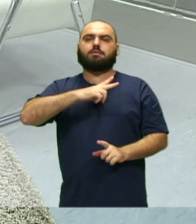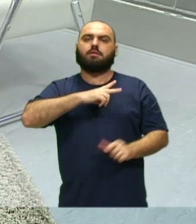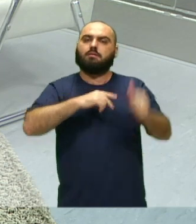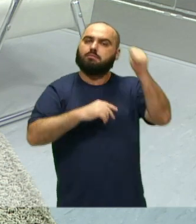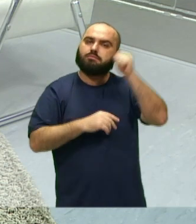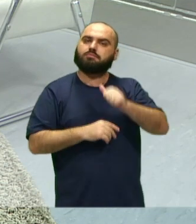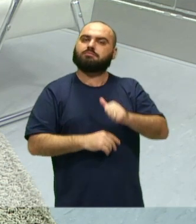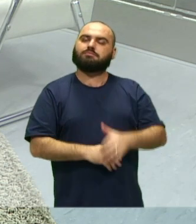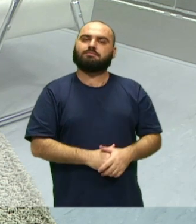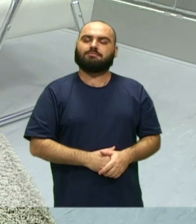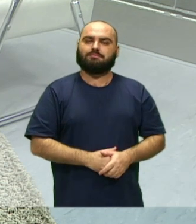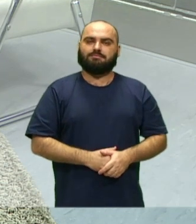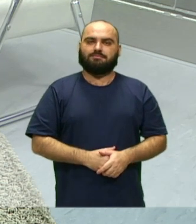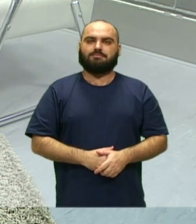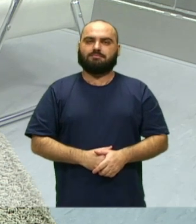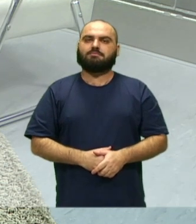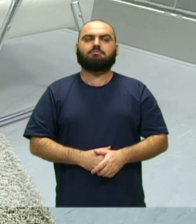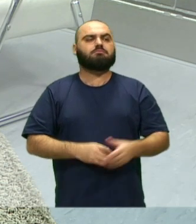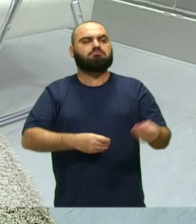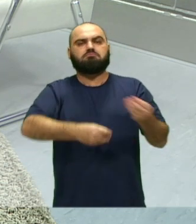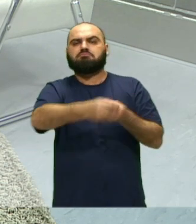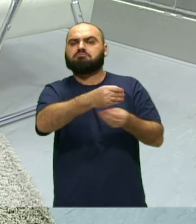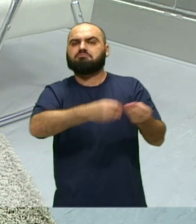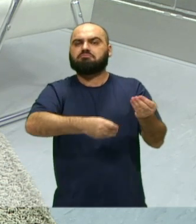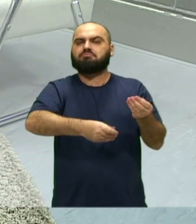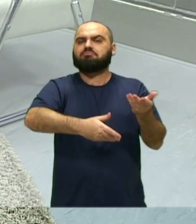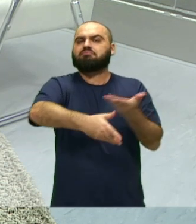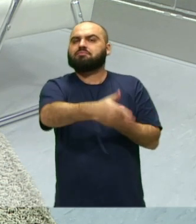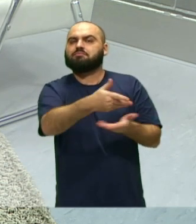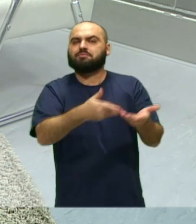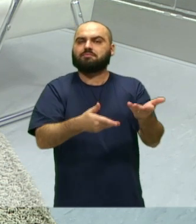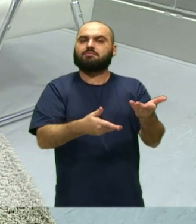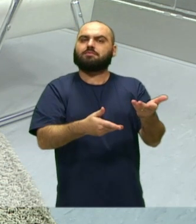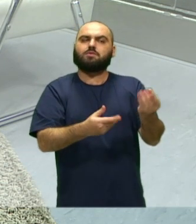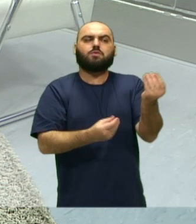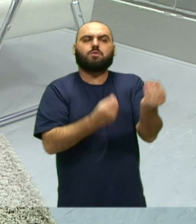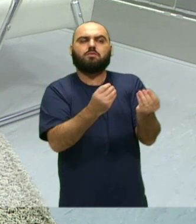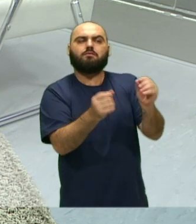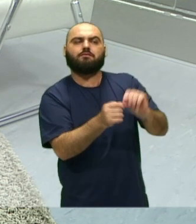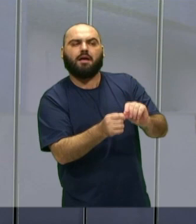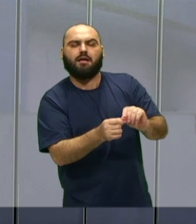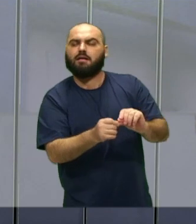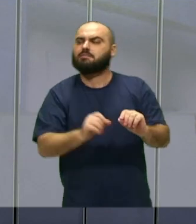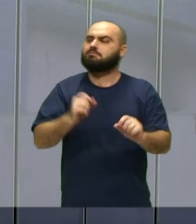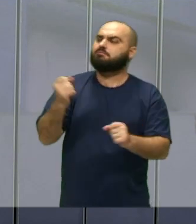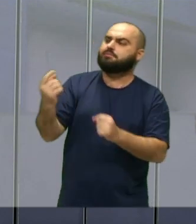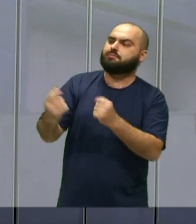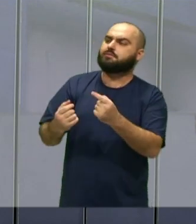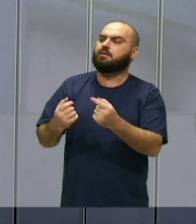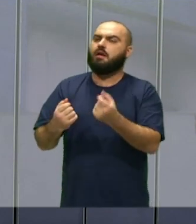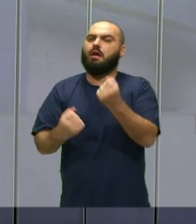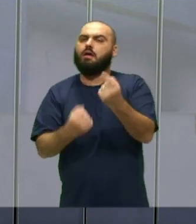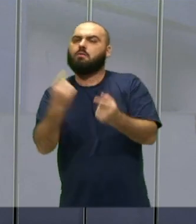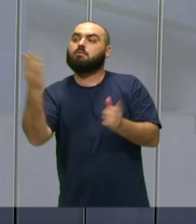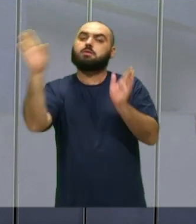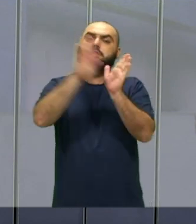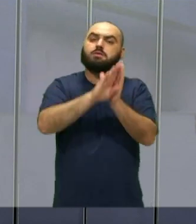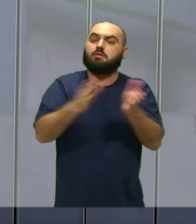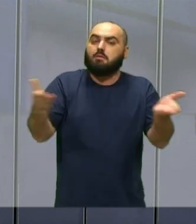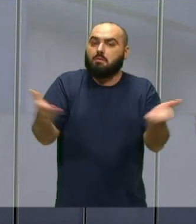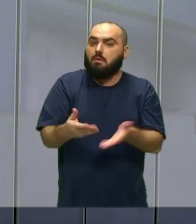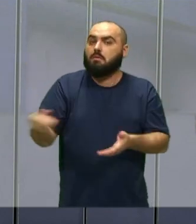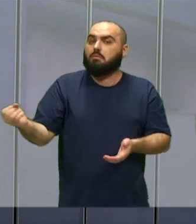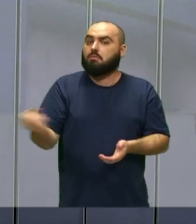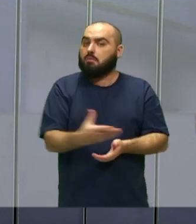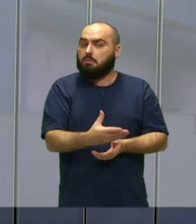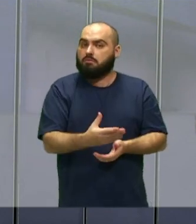né? Então, a gente foi uma troca de experiência de como está sendo feito, como não está sendo feito. Algumas estão vindo atrás, né?